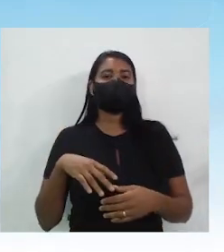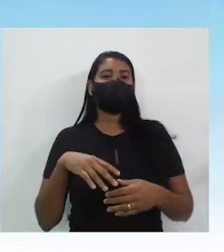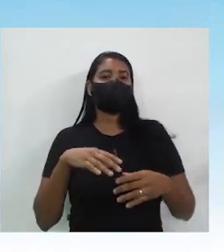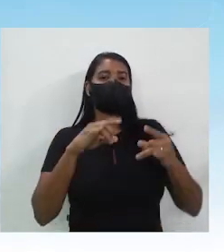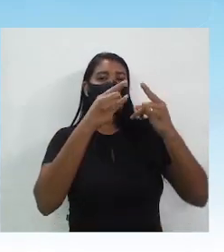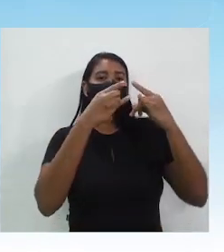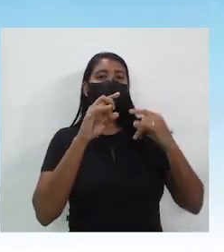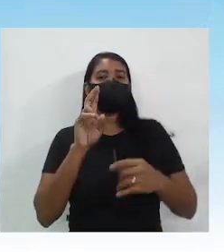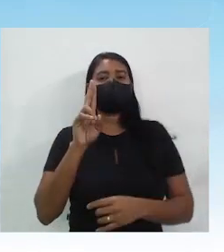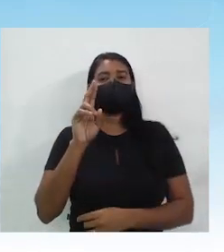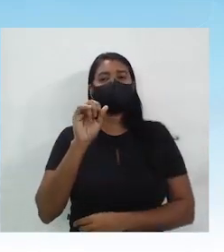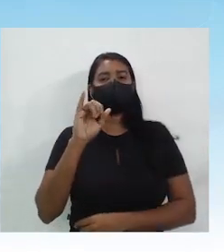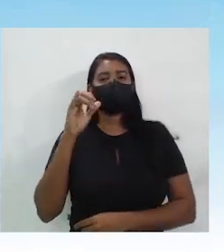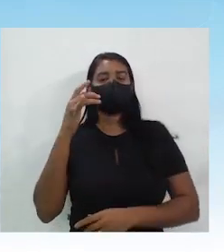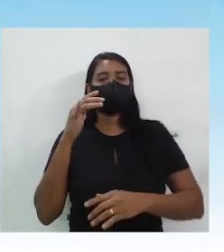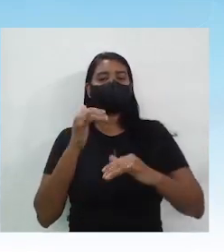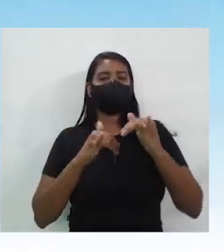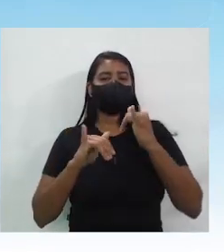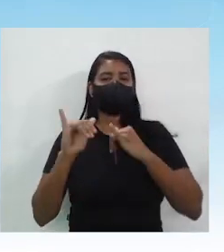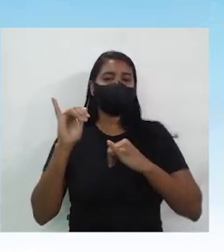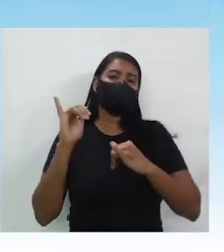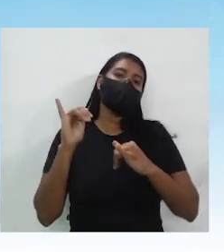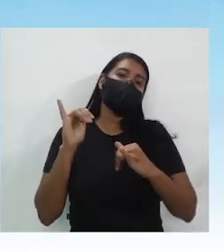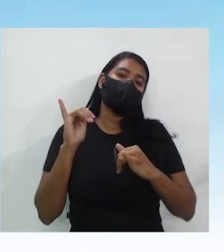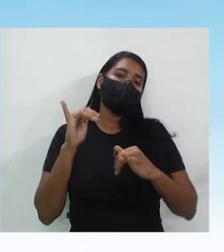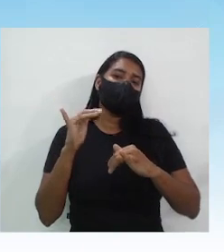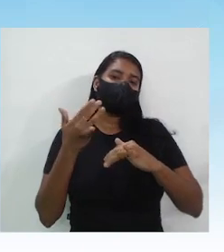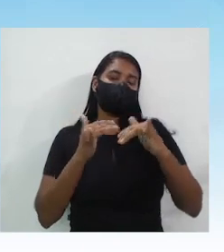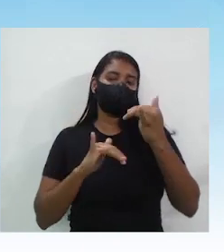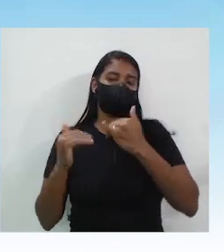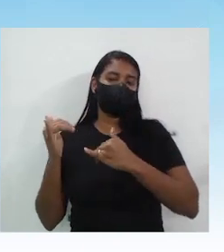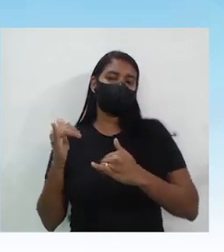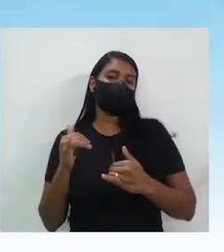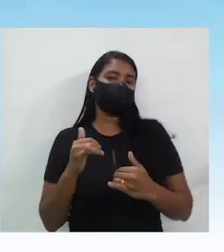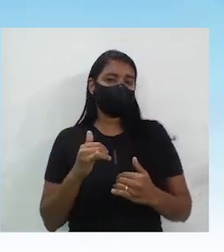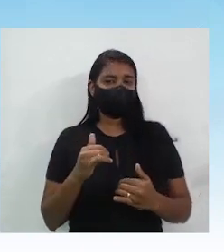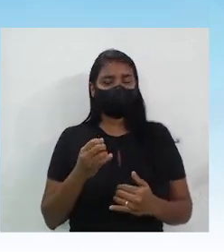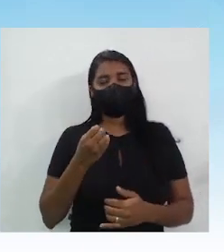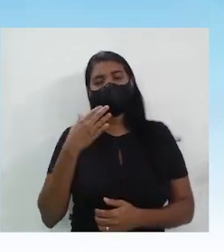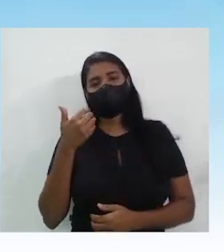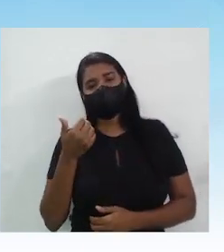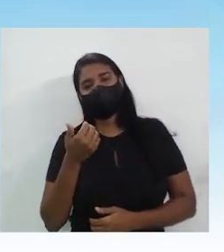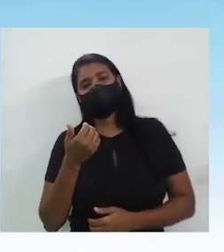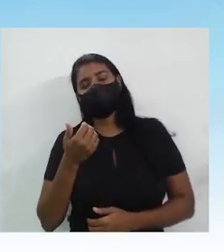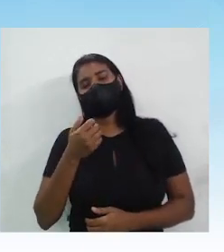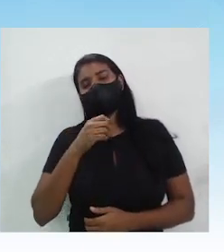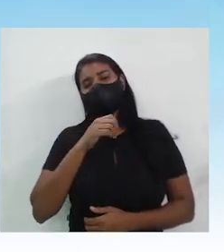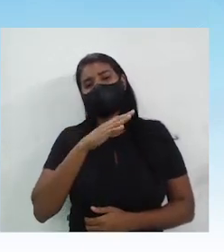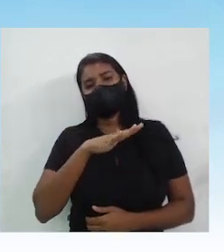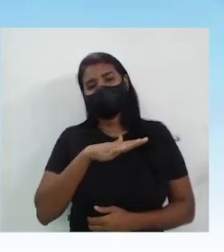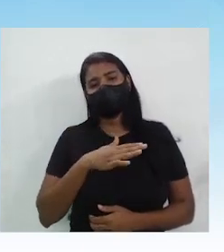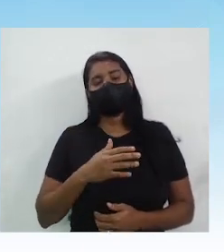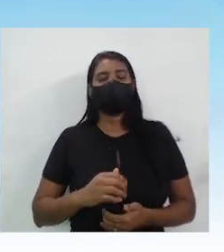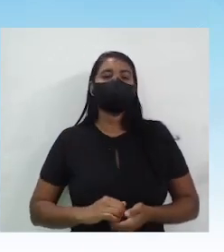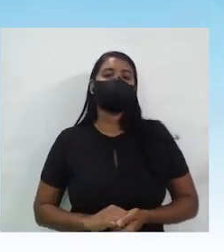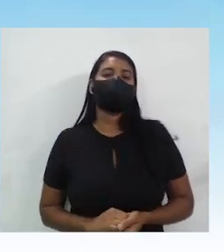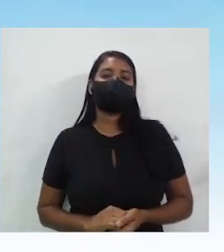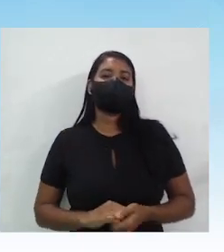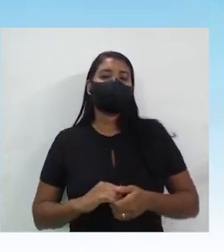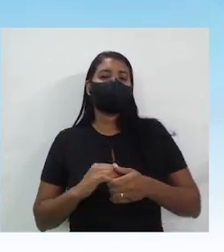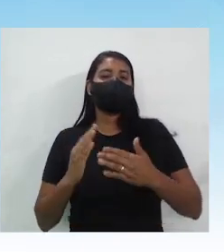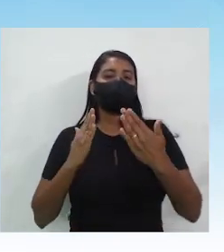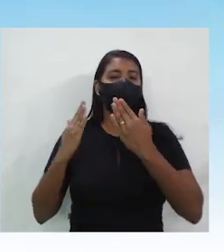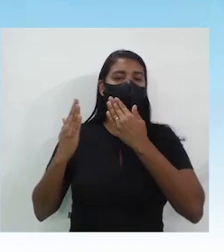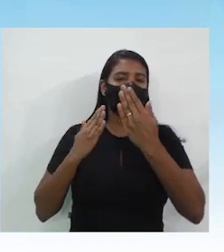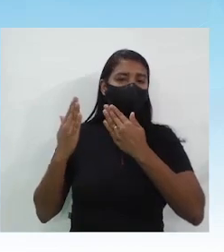usina termoelétrica em relação à questão das vantagens e desvantagens. Em comparação ali com as